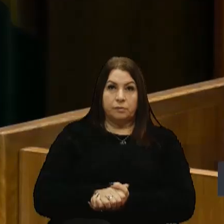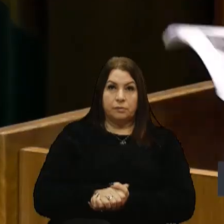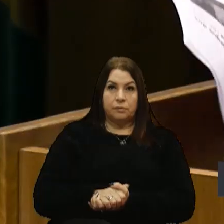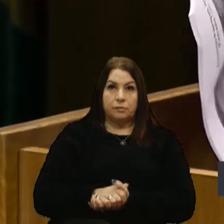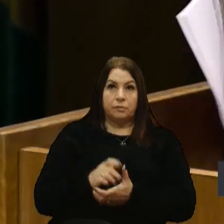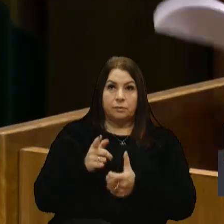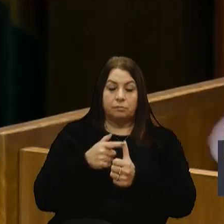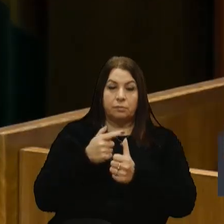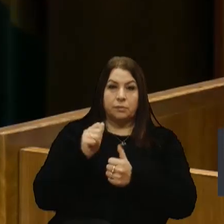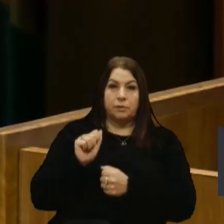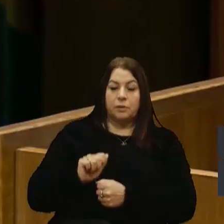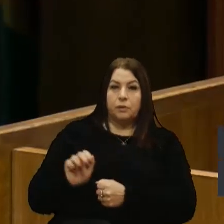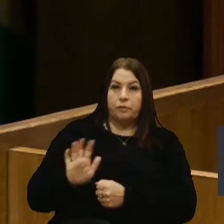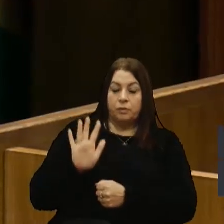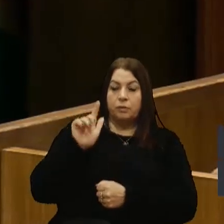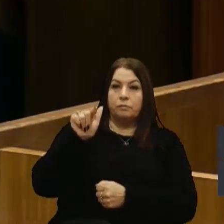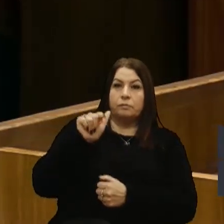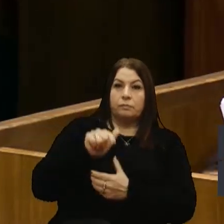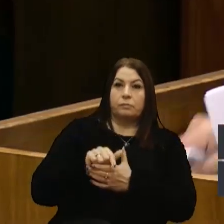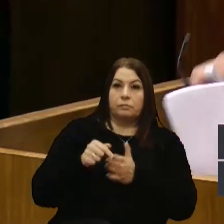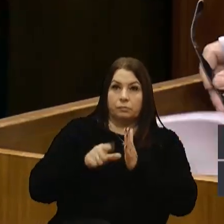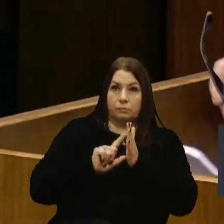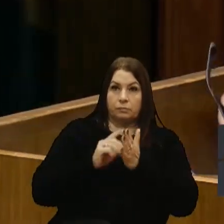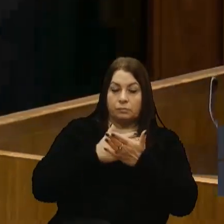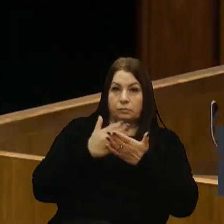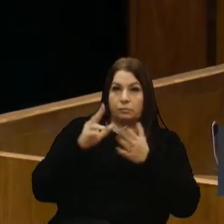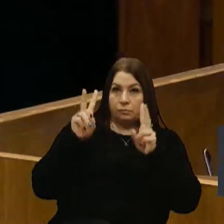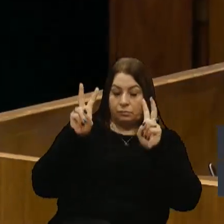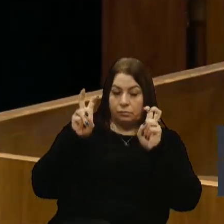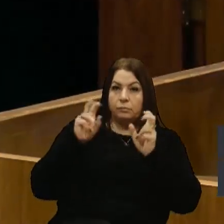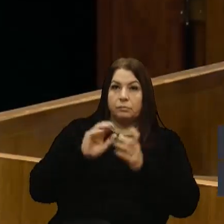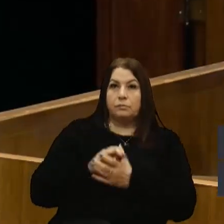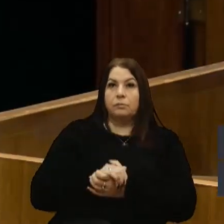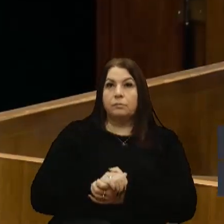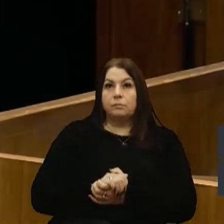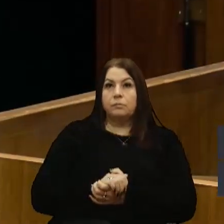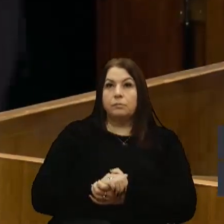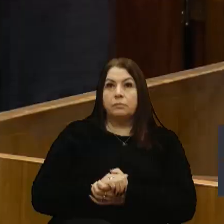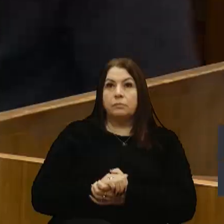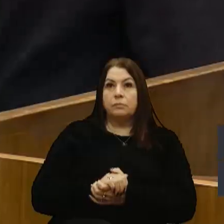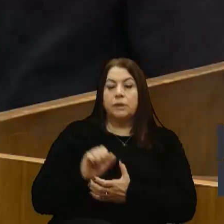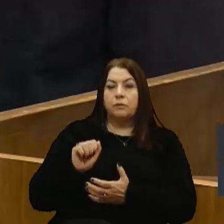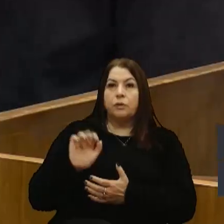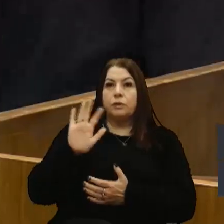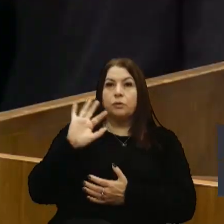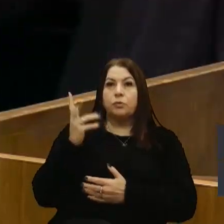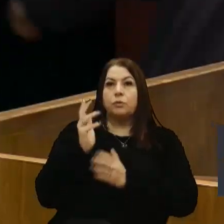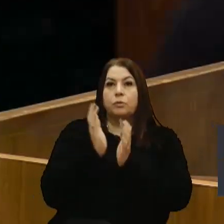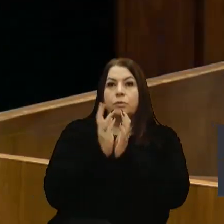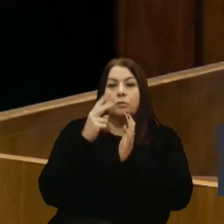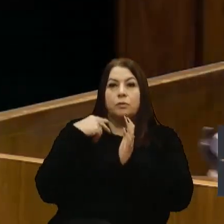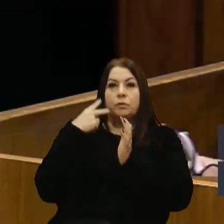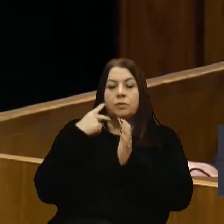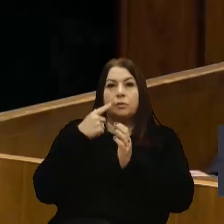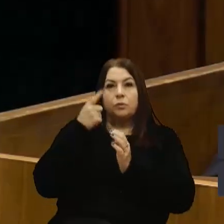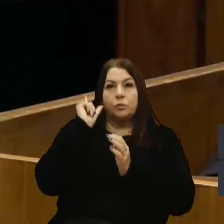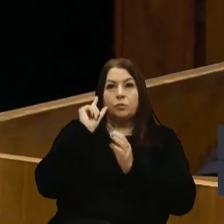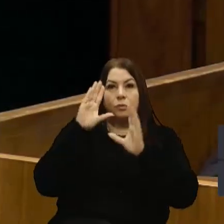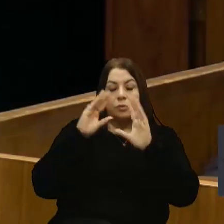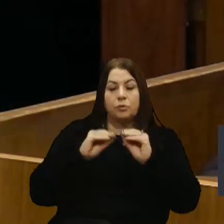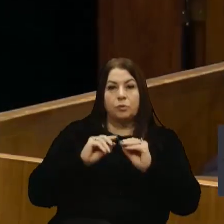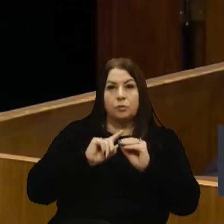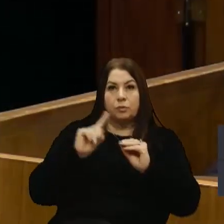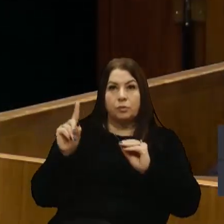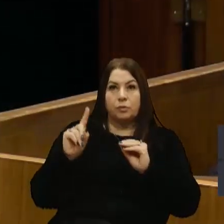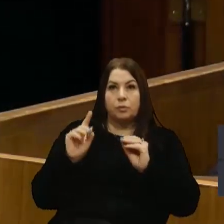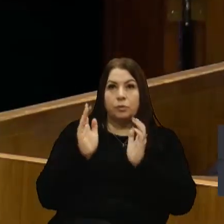eu quero valorizar, antes de entrar no meu assunto, valorizar todos os colegas vereadores que estiveram ontem à noite lá,